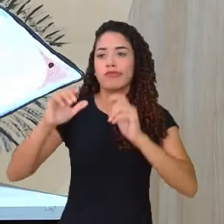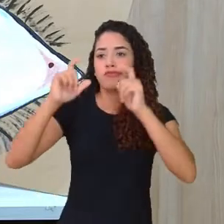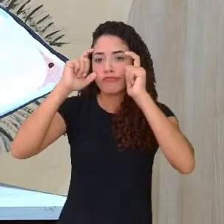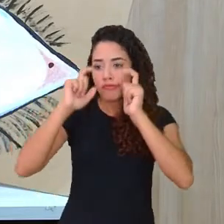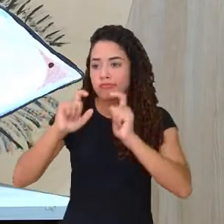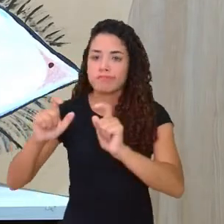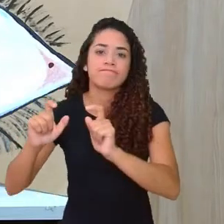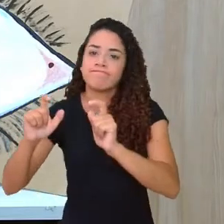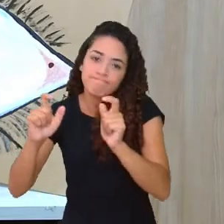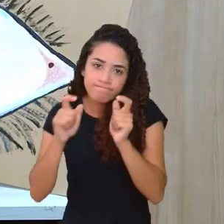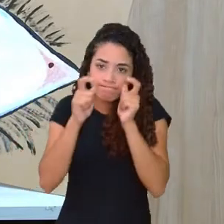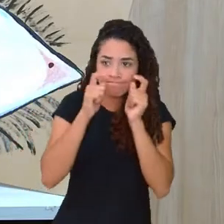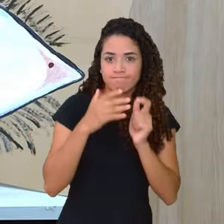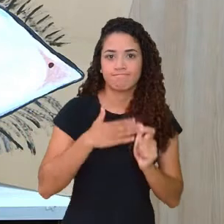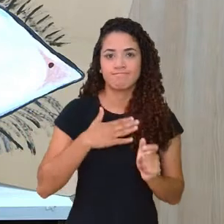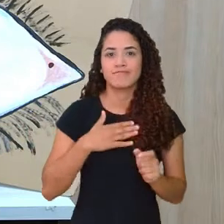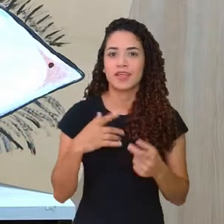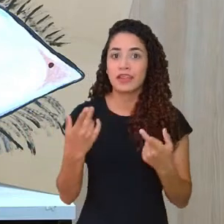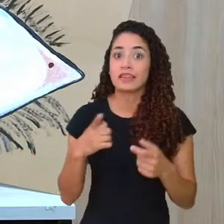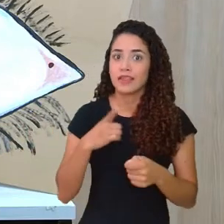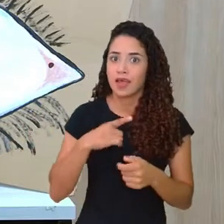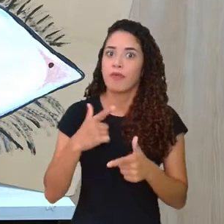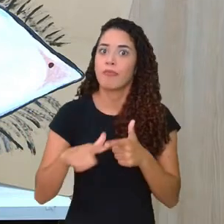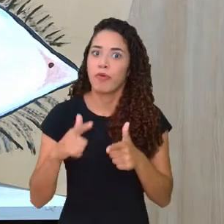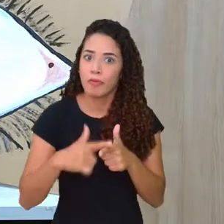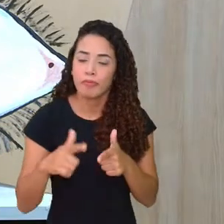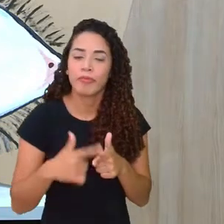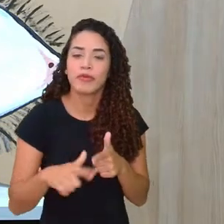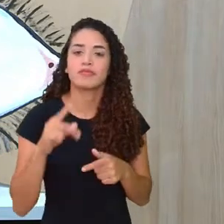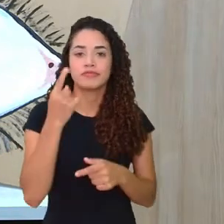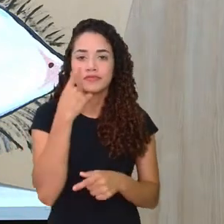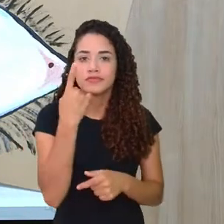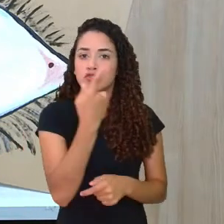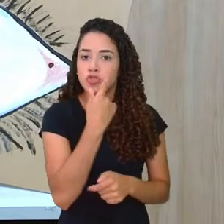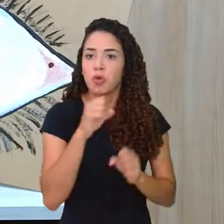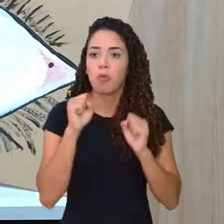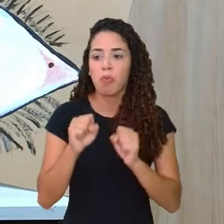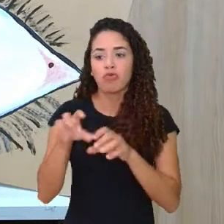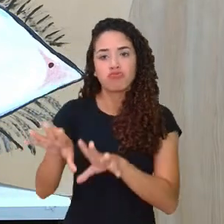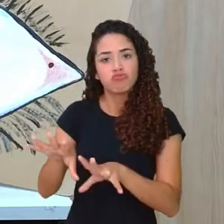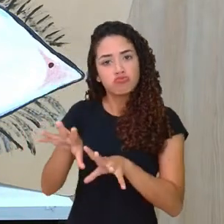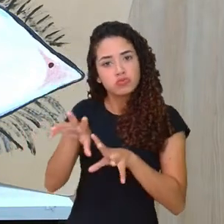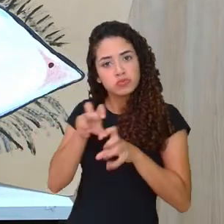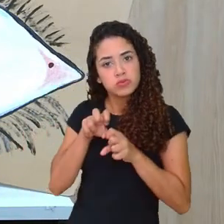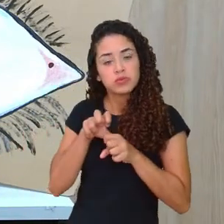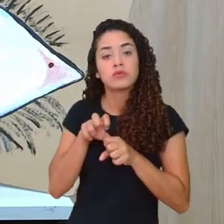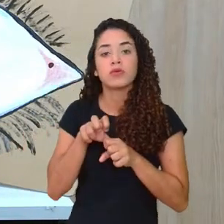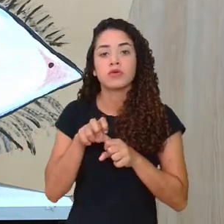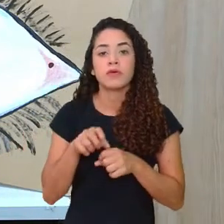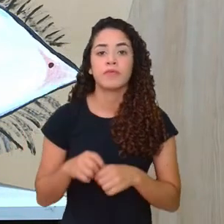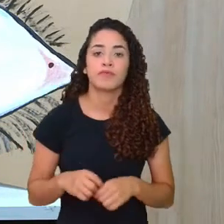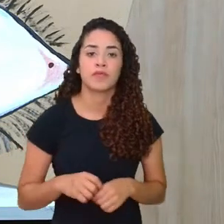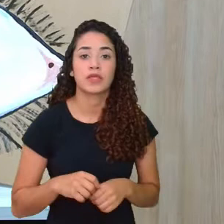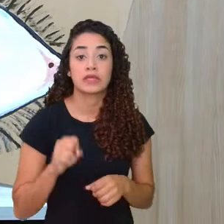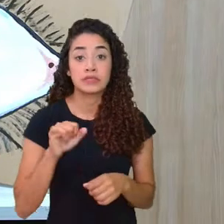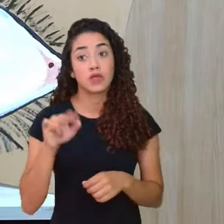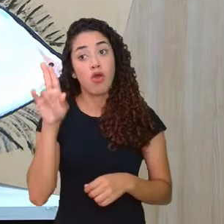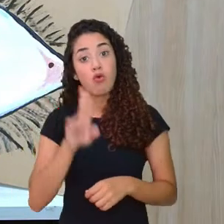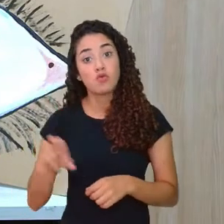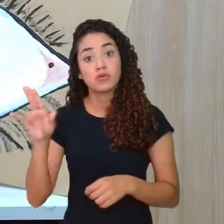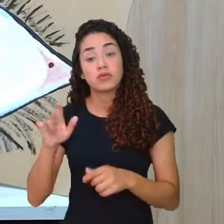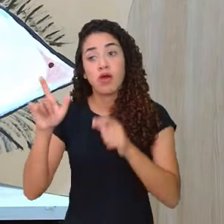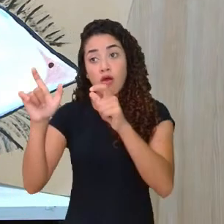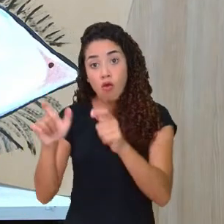também de alguns probleminhas de visão, que pode ser passado de um para o outro, né? Com a questão aí da utilização do